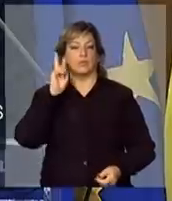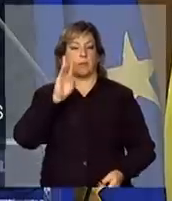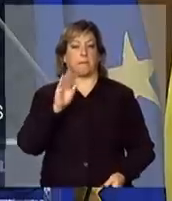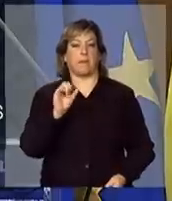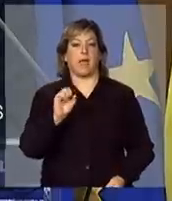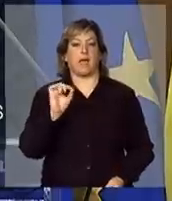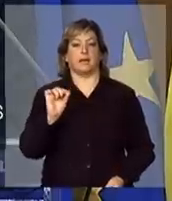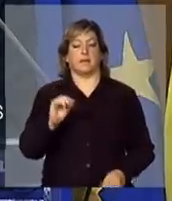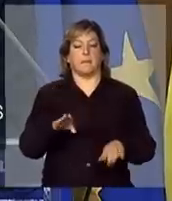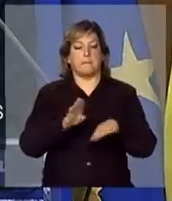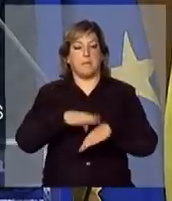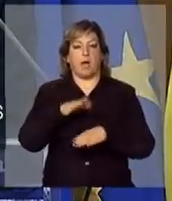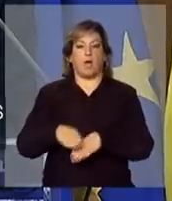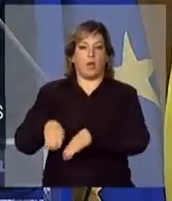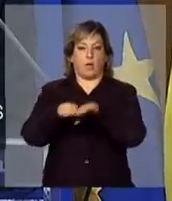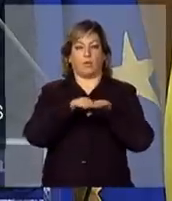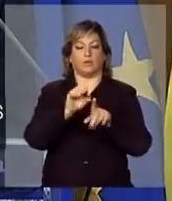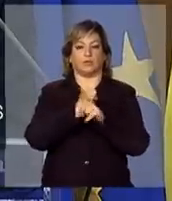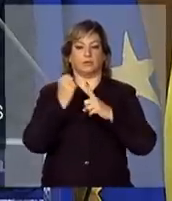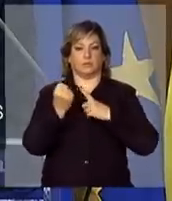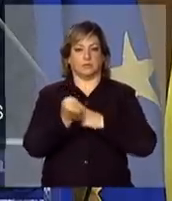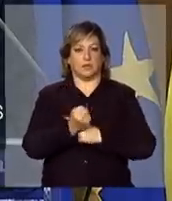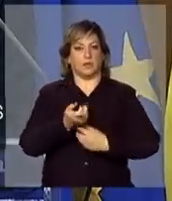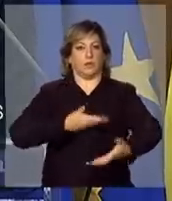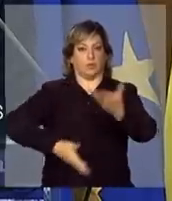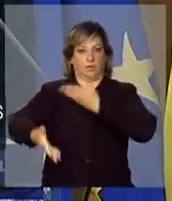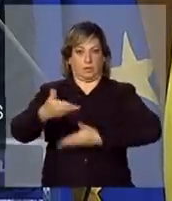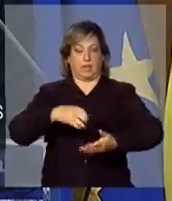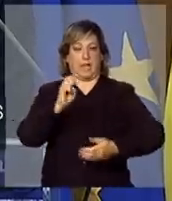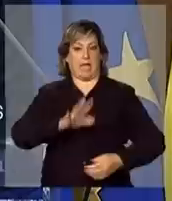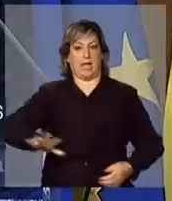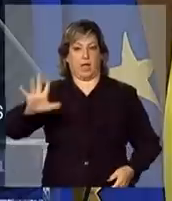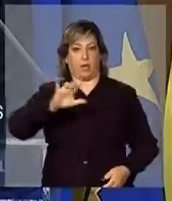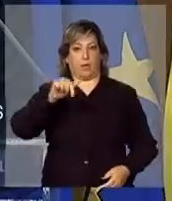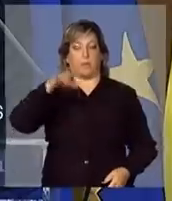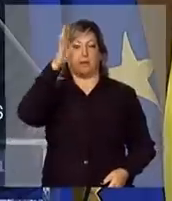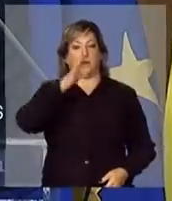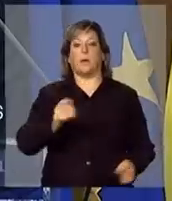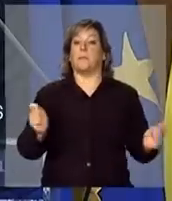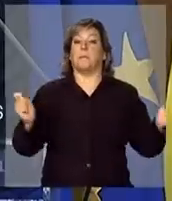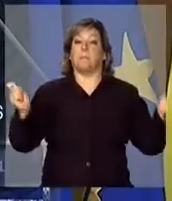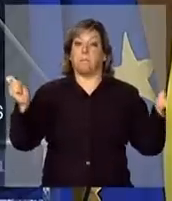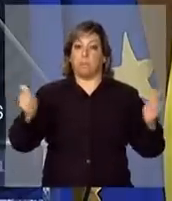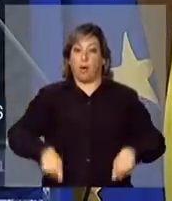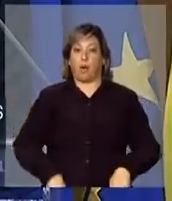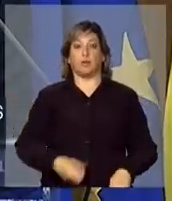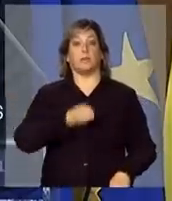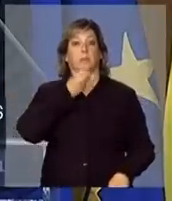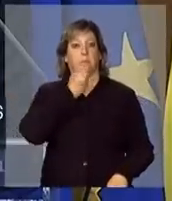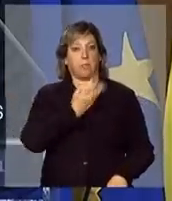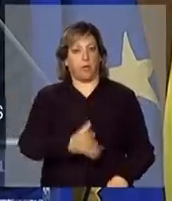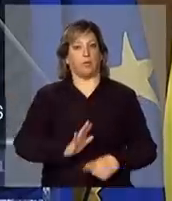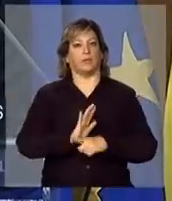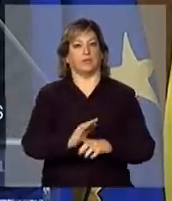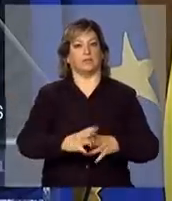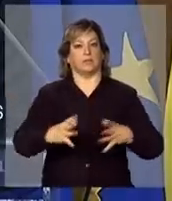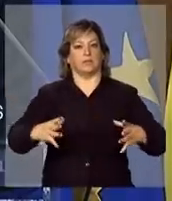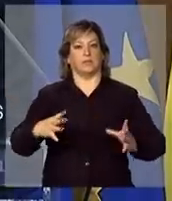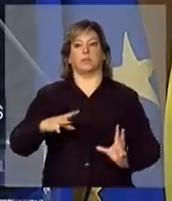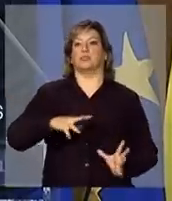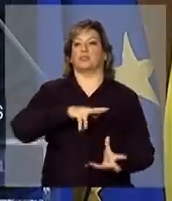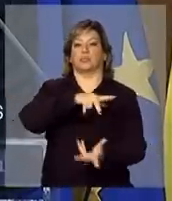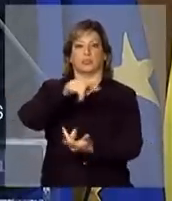equidade social. Atuando em articulação, a União Europeia e o Brasil podem ser uma força em prol do bem no sistema